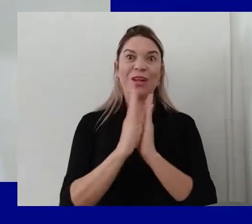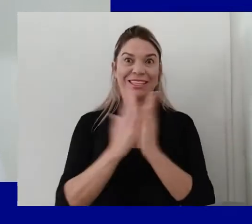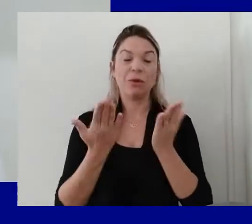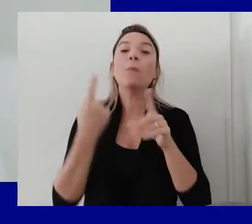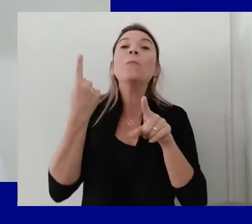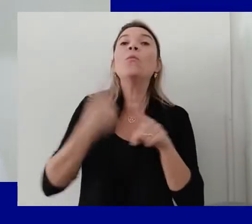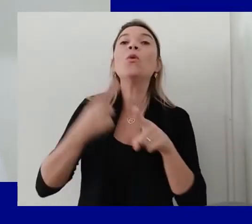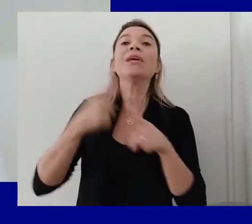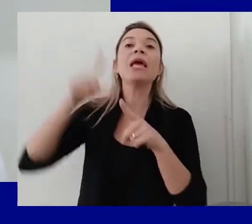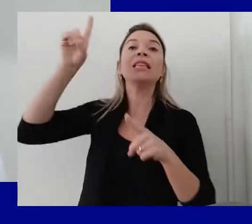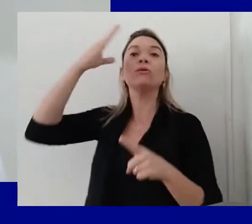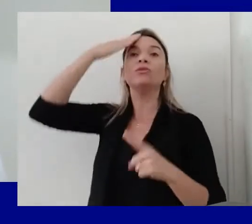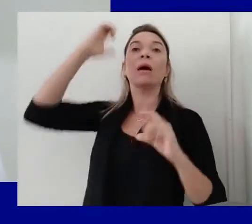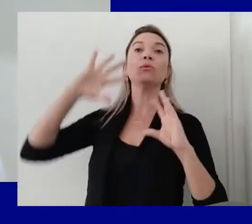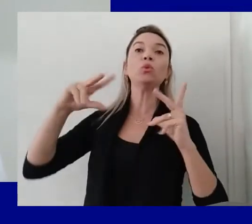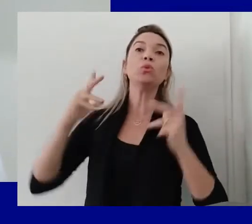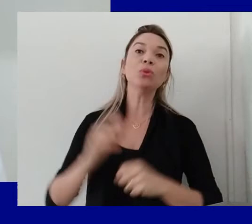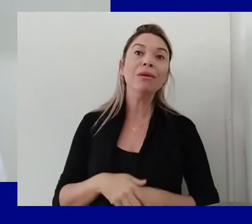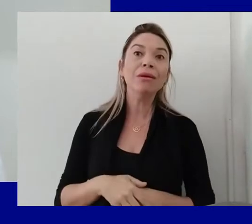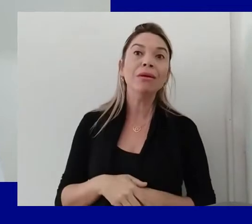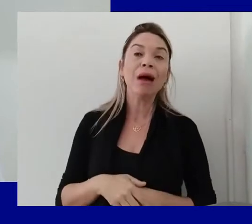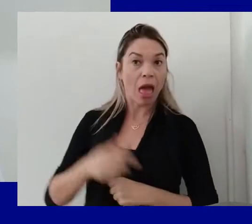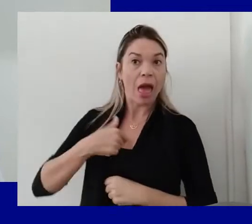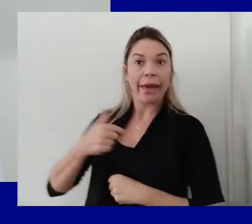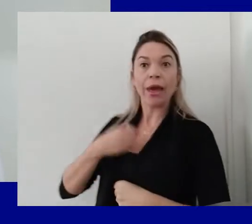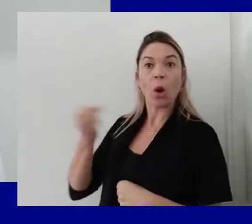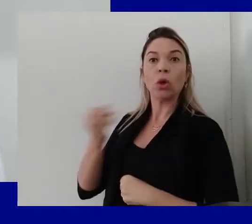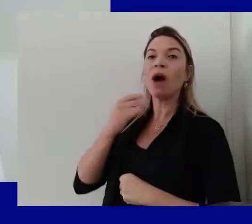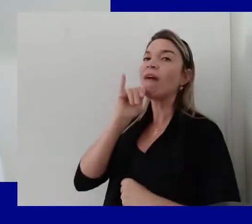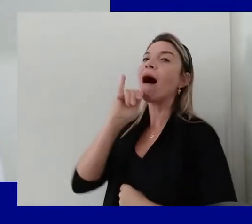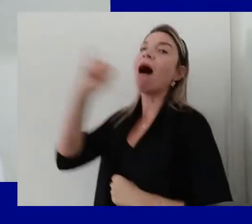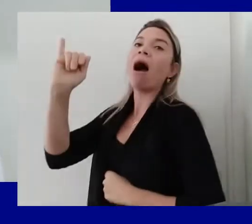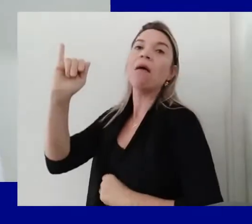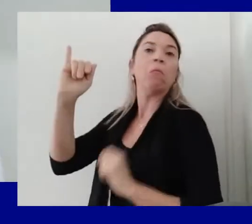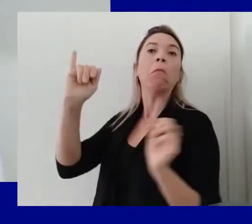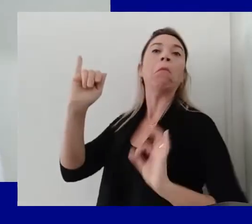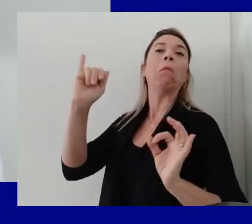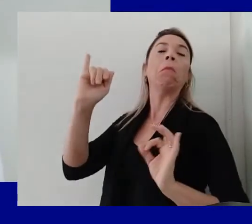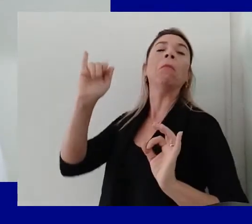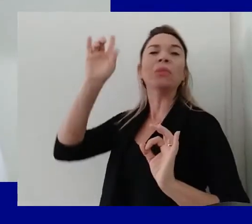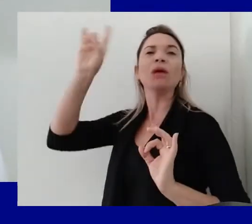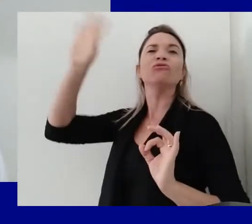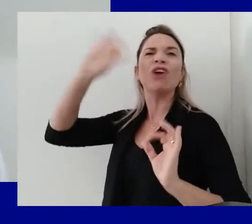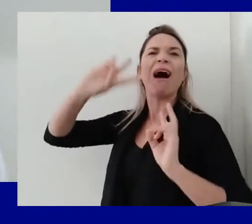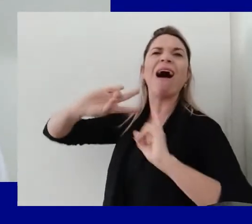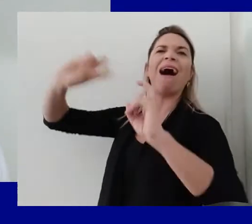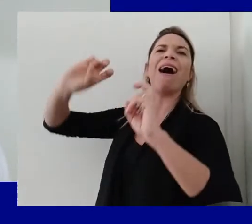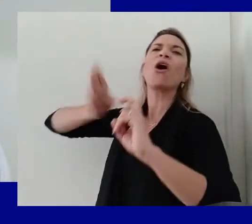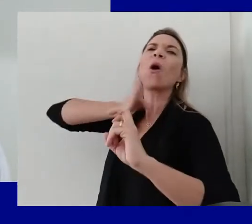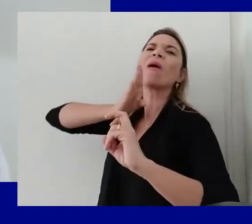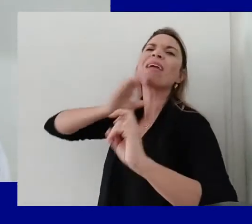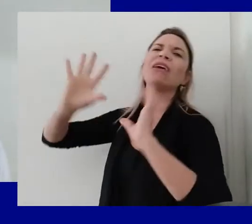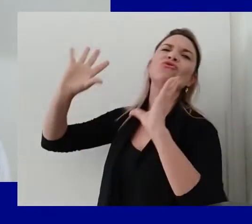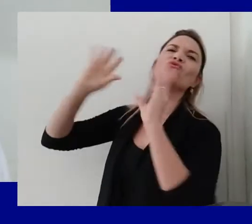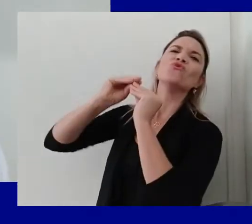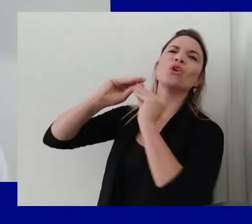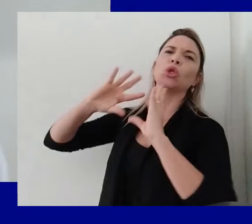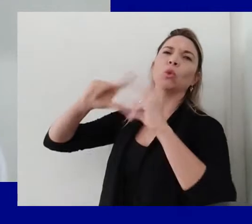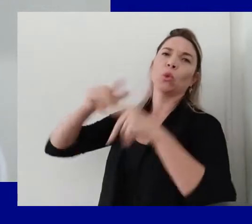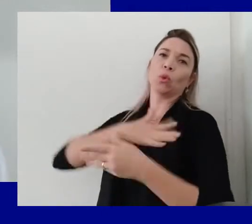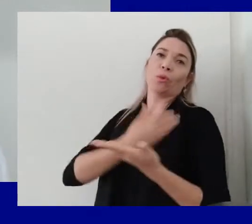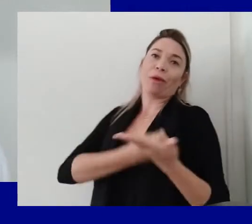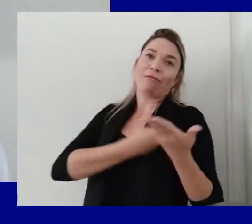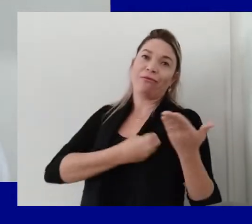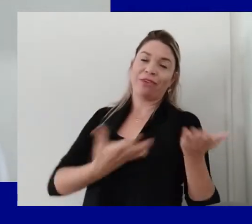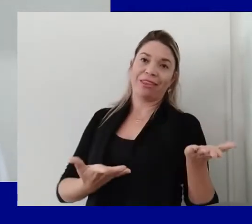já não saiba? Que informação nova nós podemos acrescentar nesse diálogo? Estamos então diante de um grande mistério.